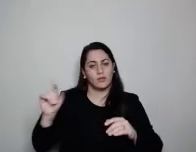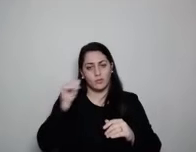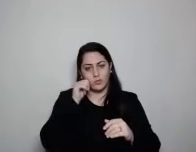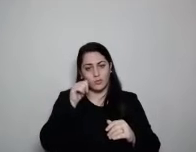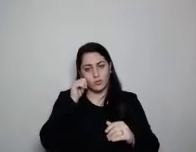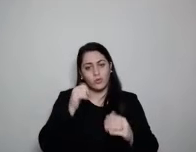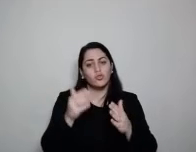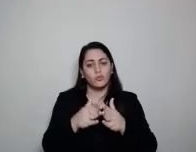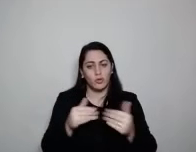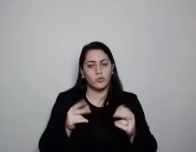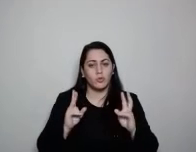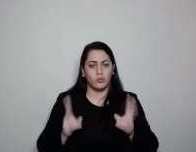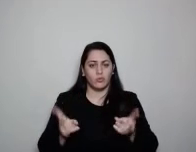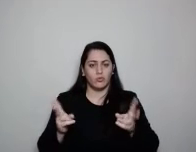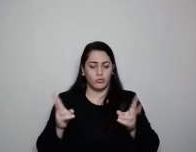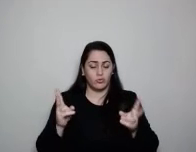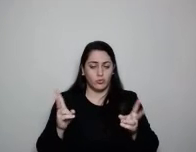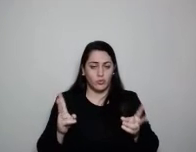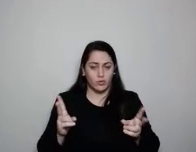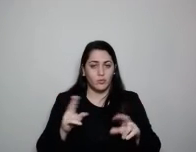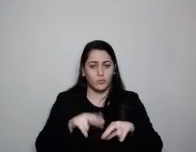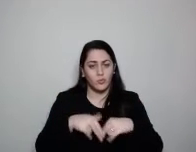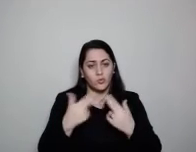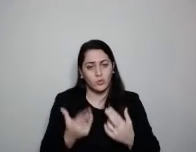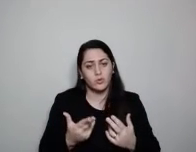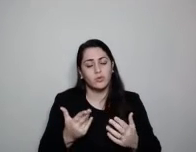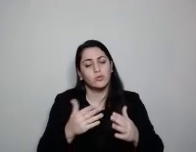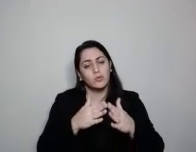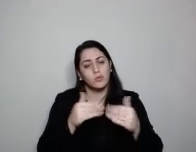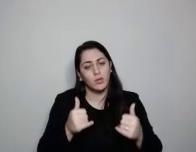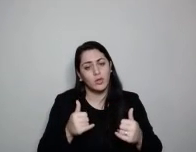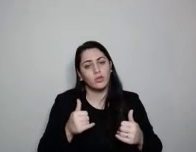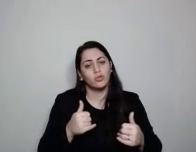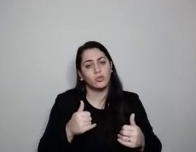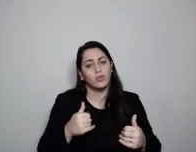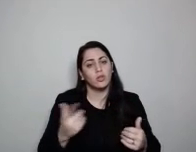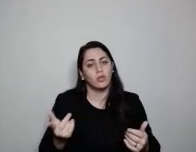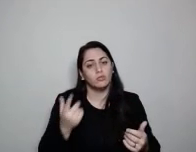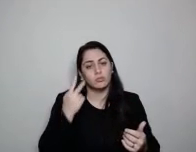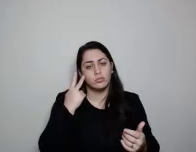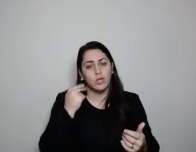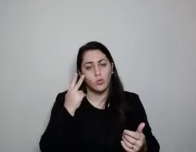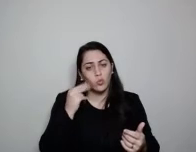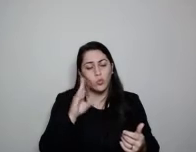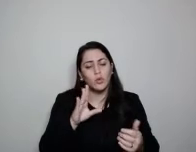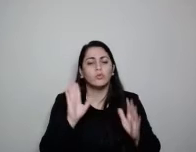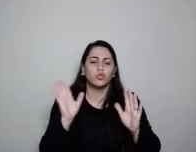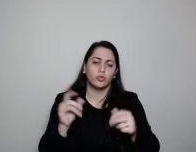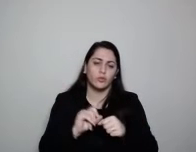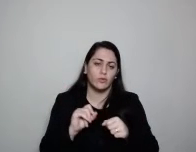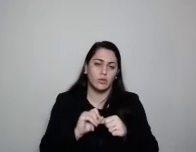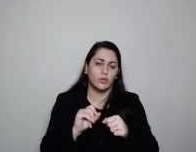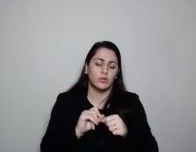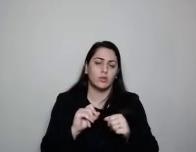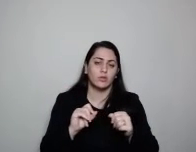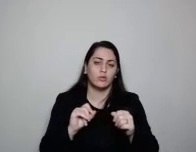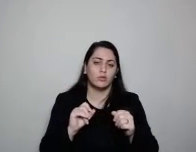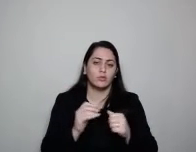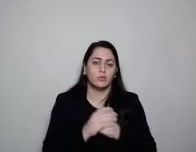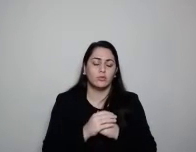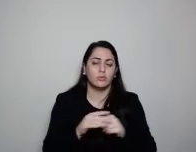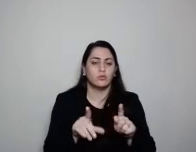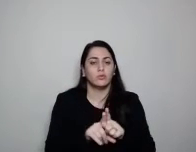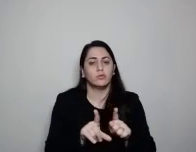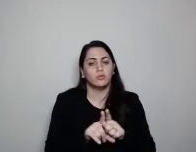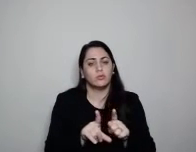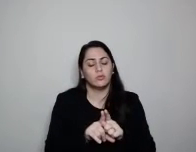né? Então, por isso a oferta in natura, como já vem sendo feita também desde a separação fática. Uma